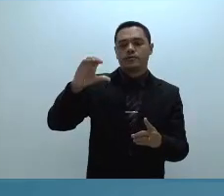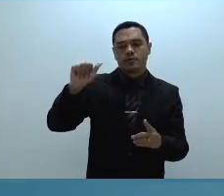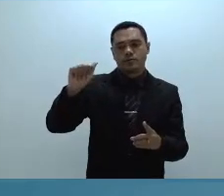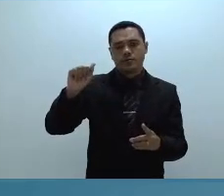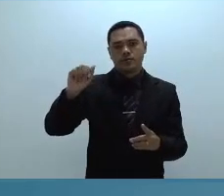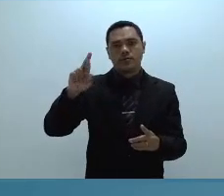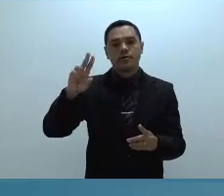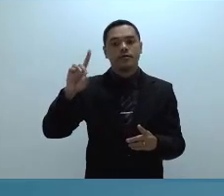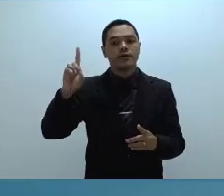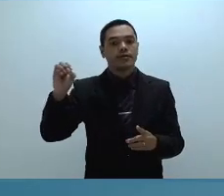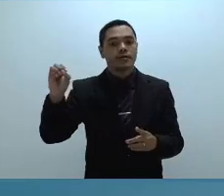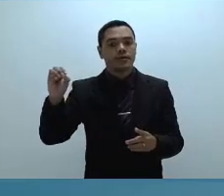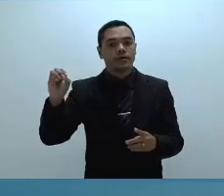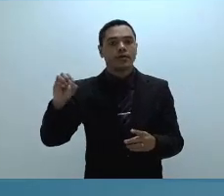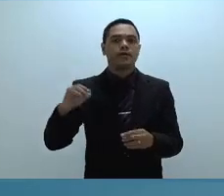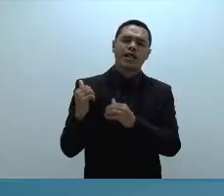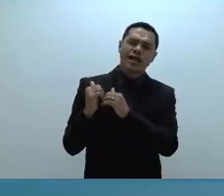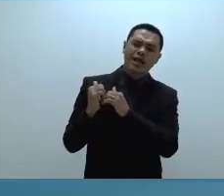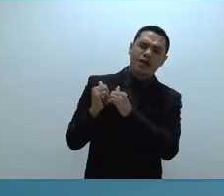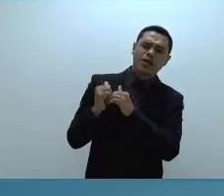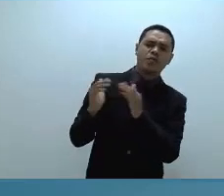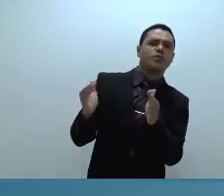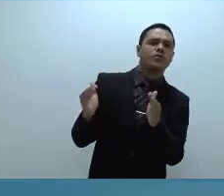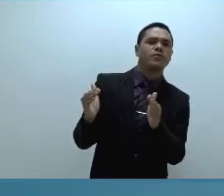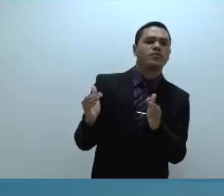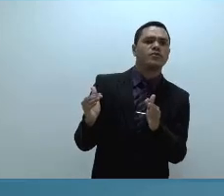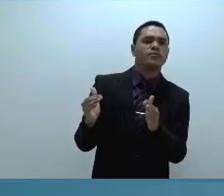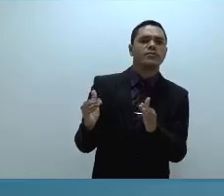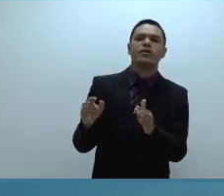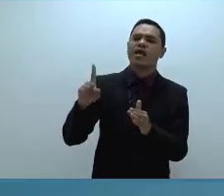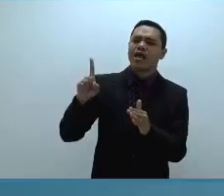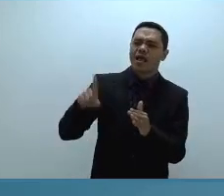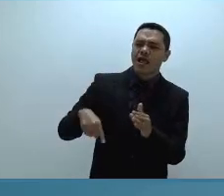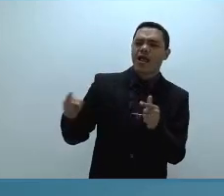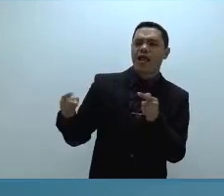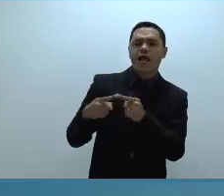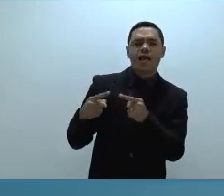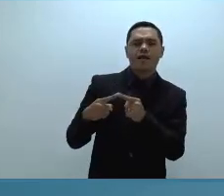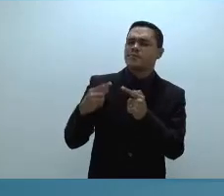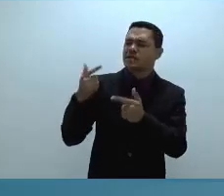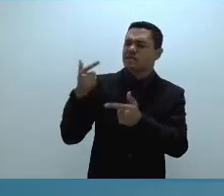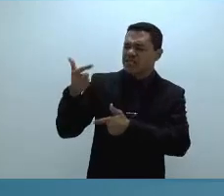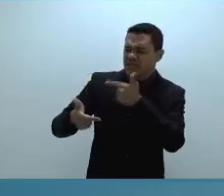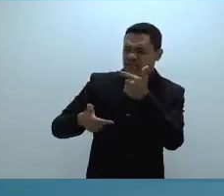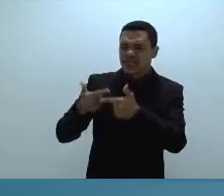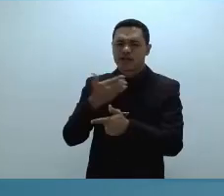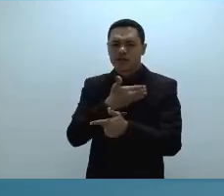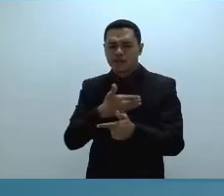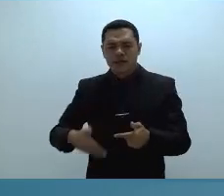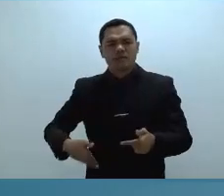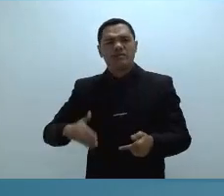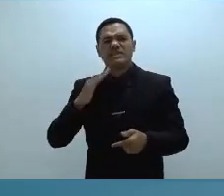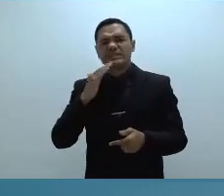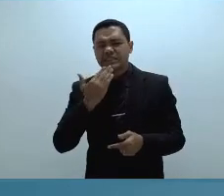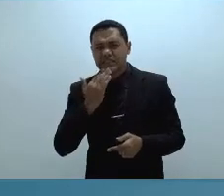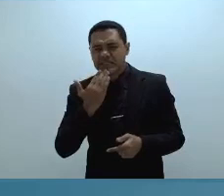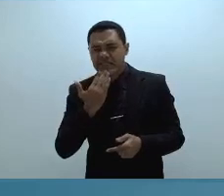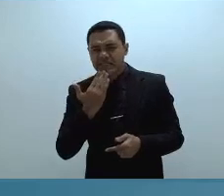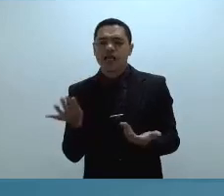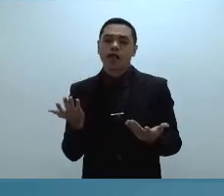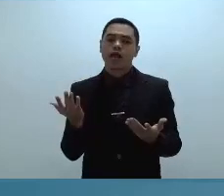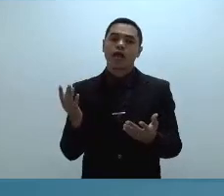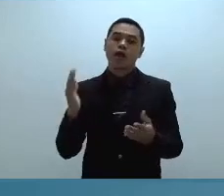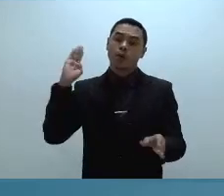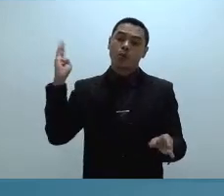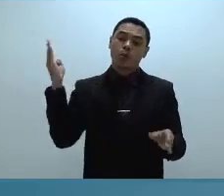ela se deu na origem, que foi a falha no serviço público que levou a essa ação decisória, mas